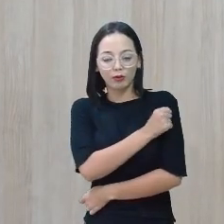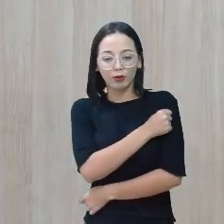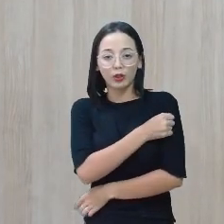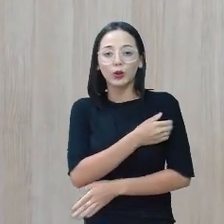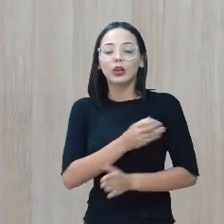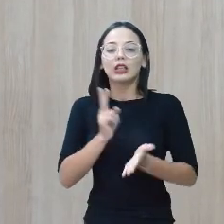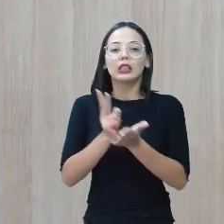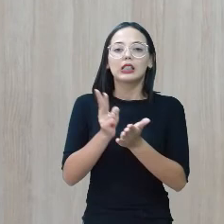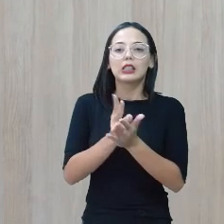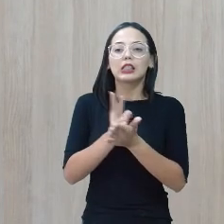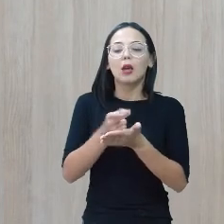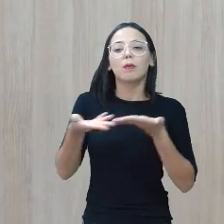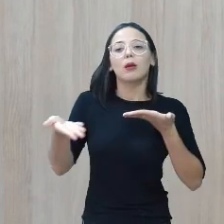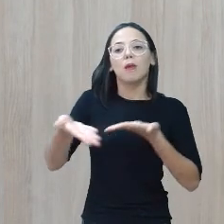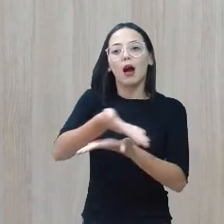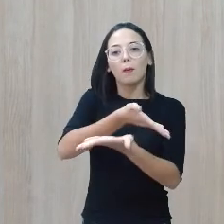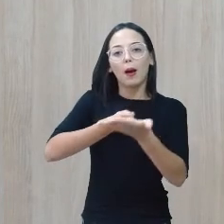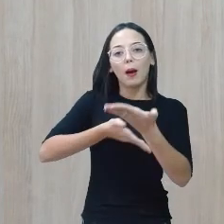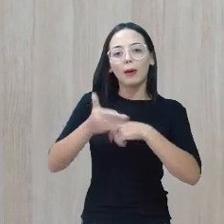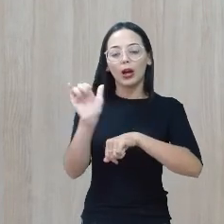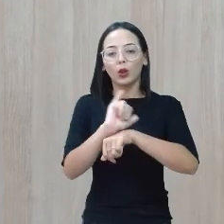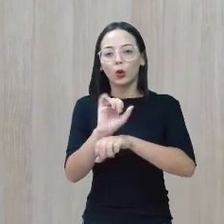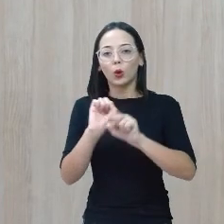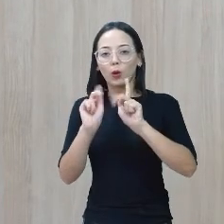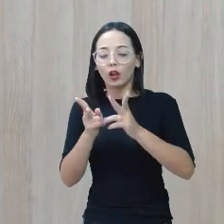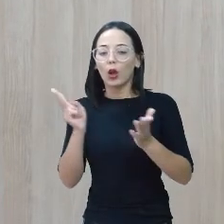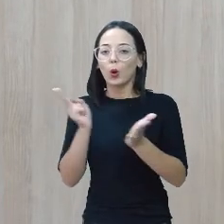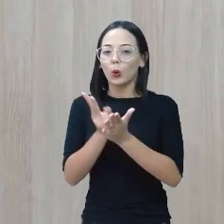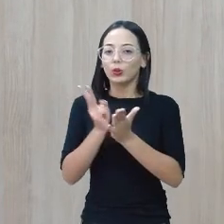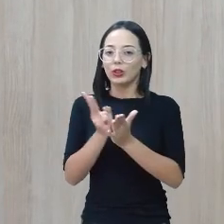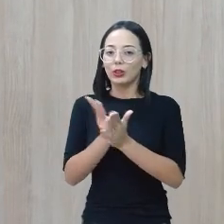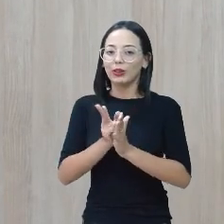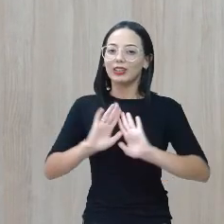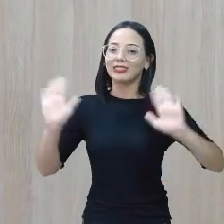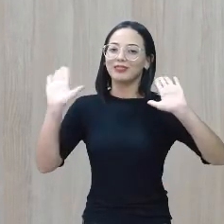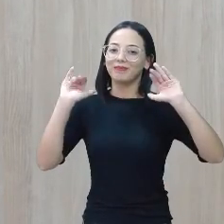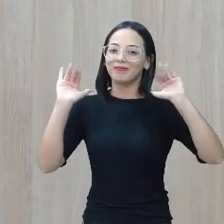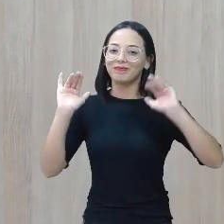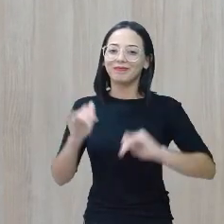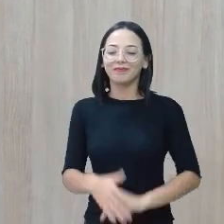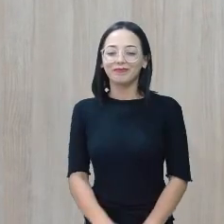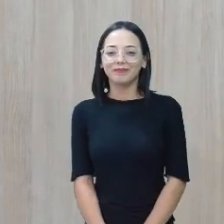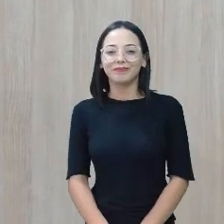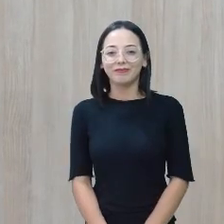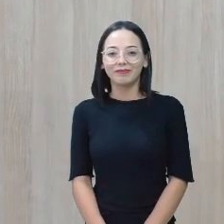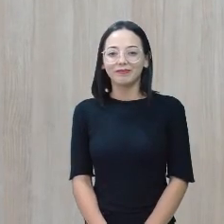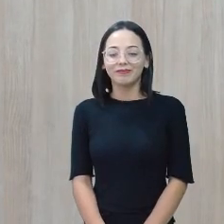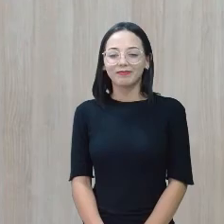está sempre interagindo no YouTube. Continue assim. Tchau, tchau, pessoal.